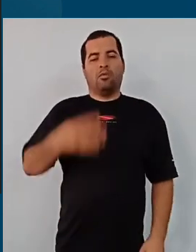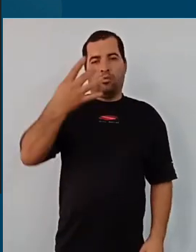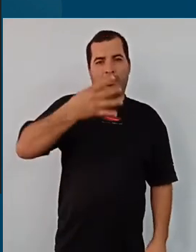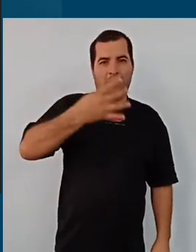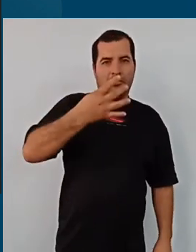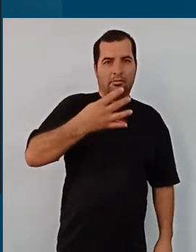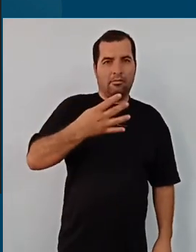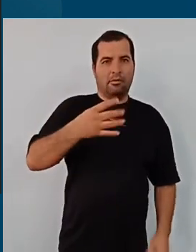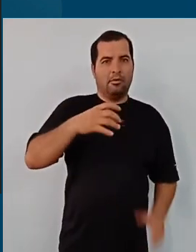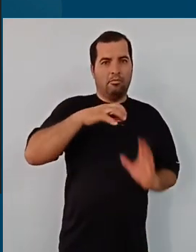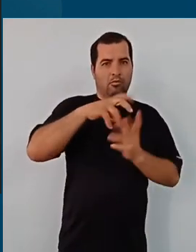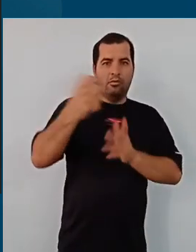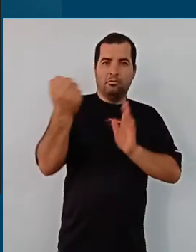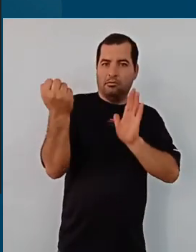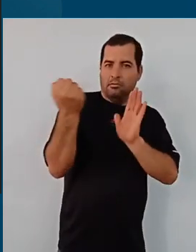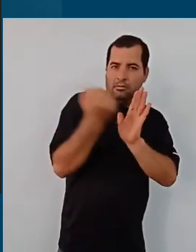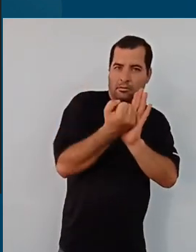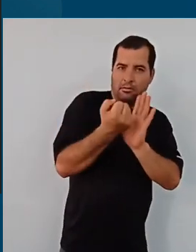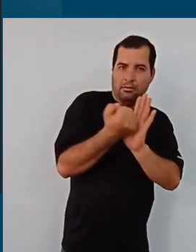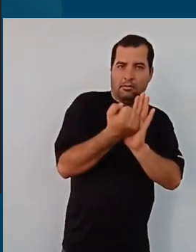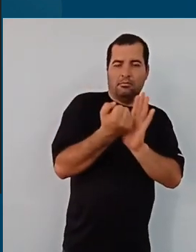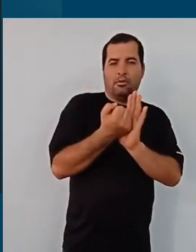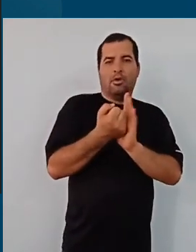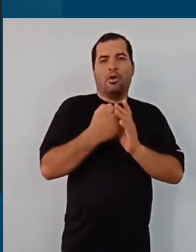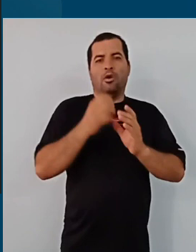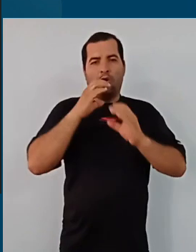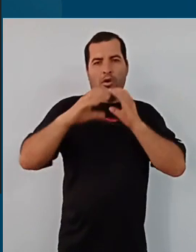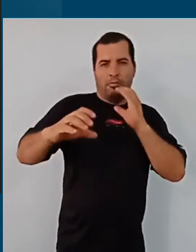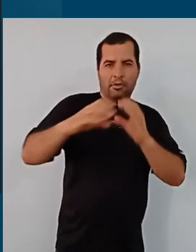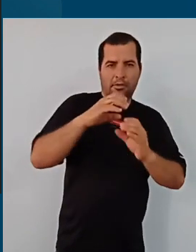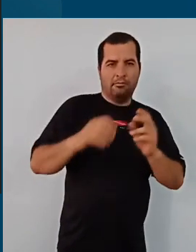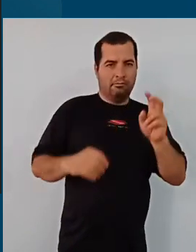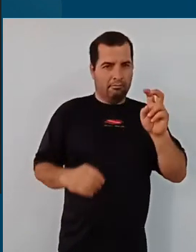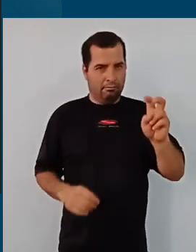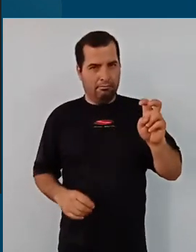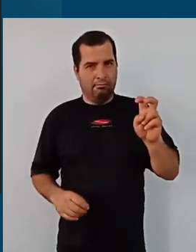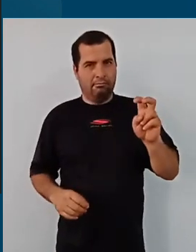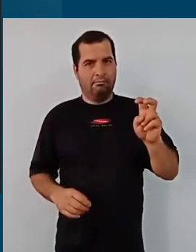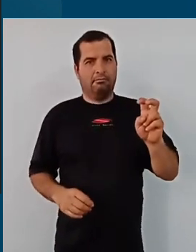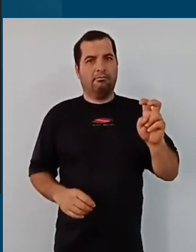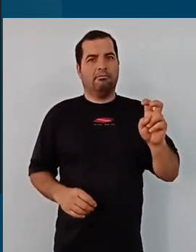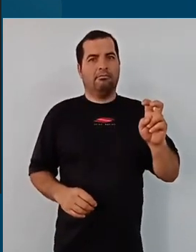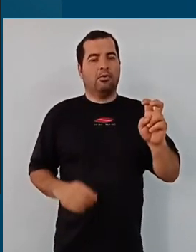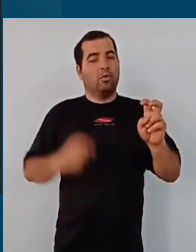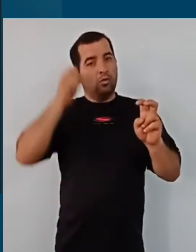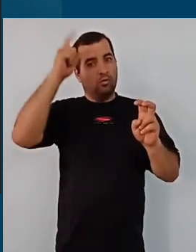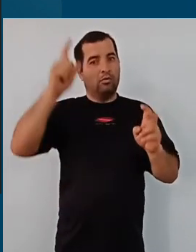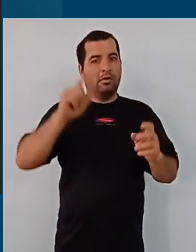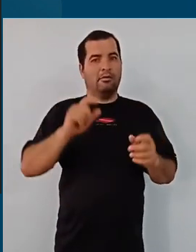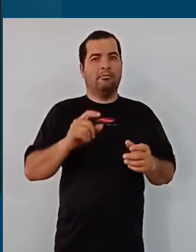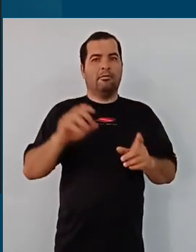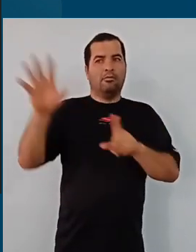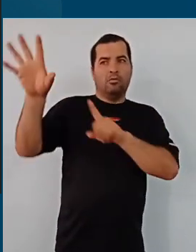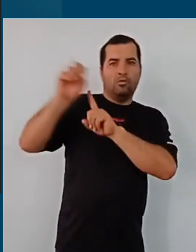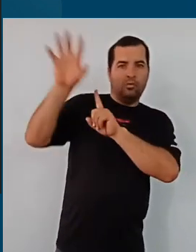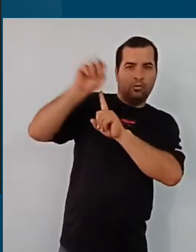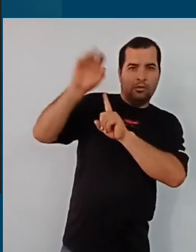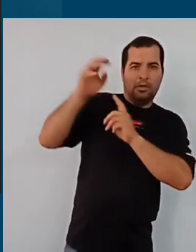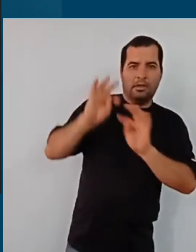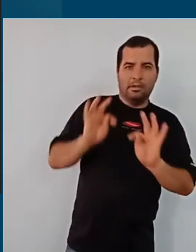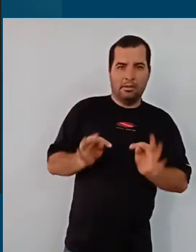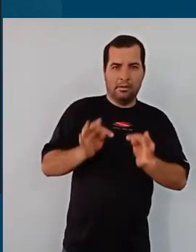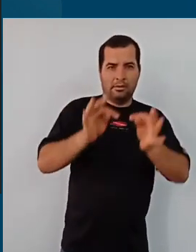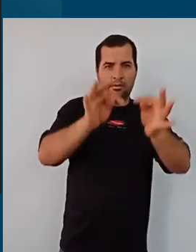4, para o mundo simbólico, para o mundo da comunicação. A 5, cultura digital, o mundo da